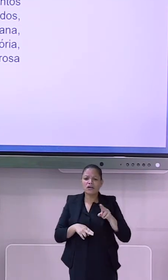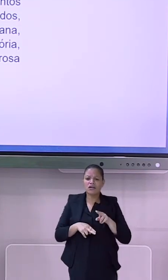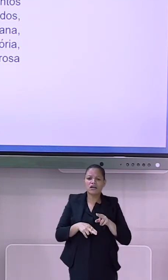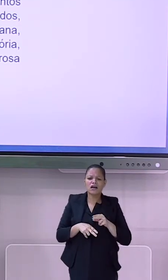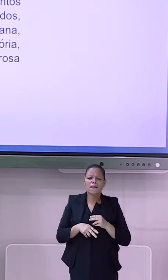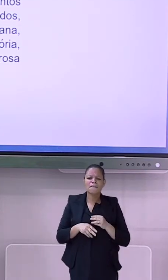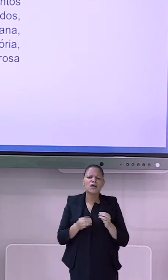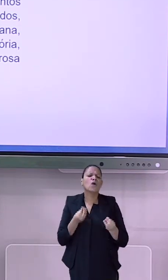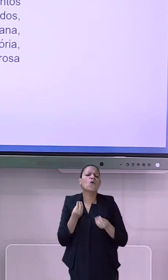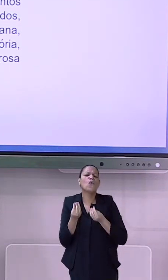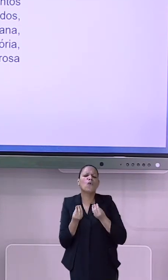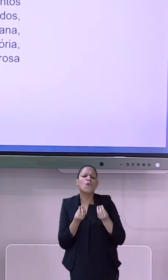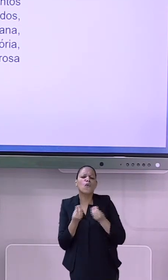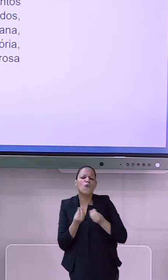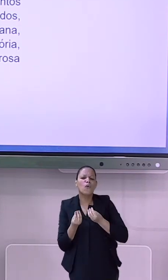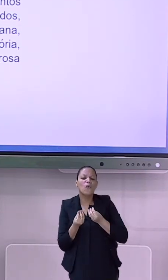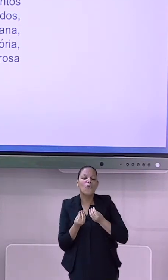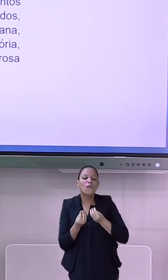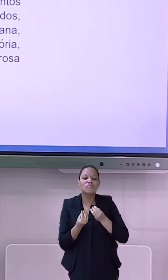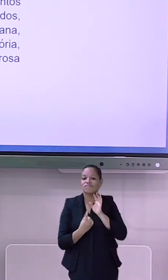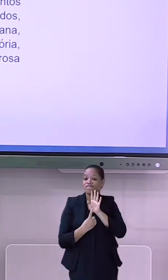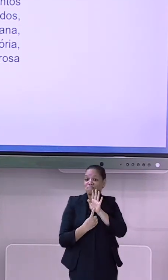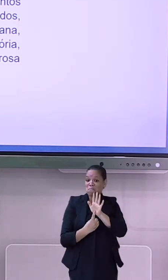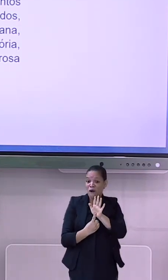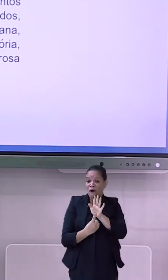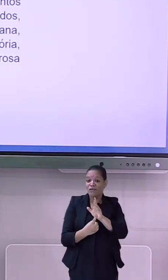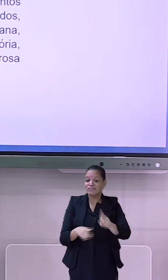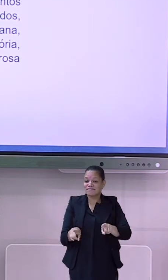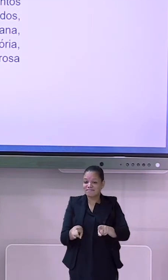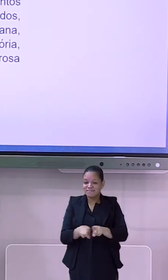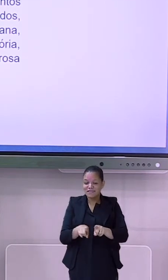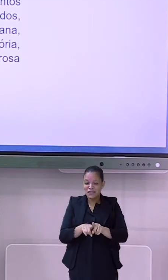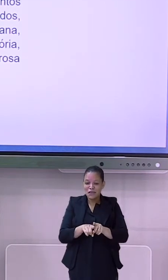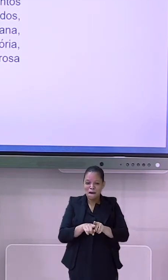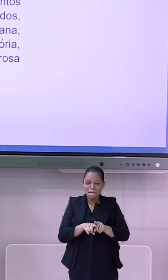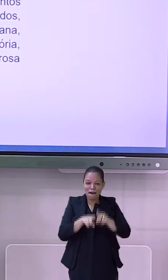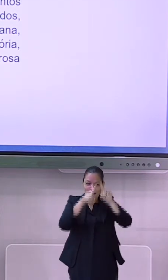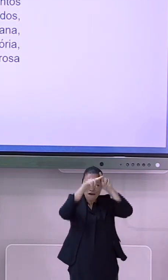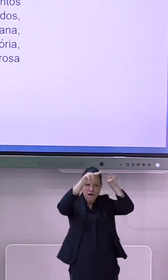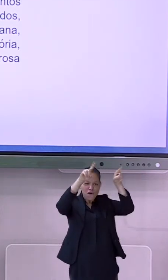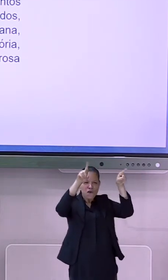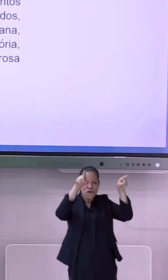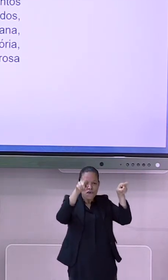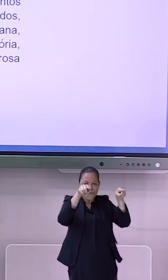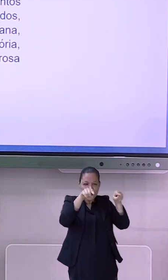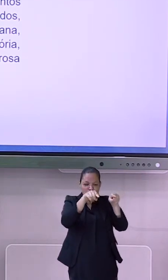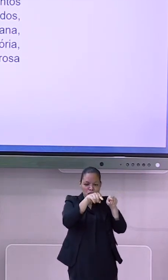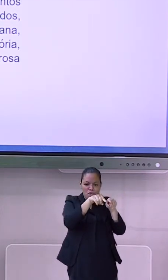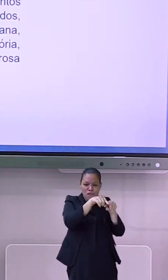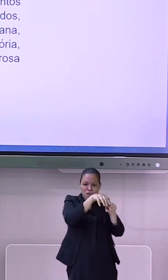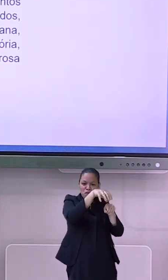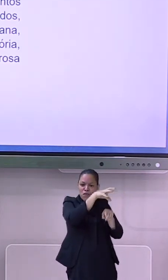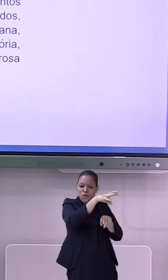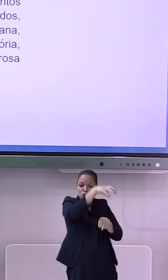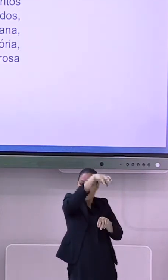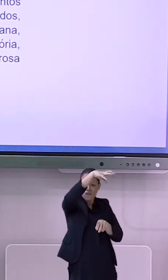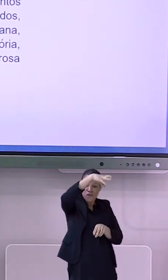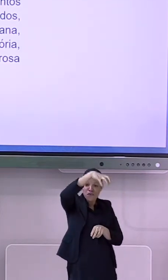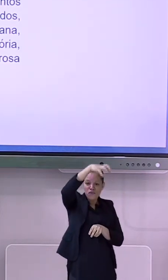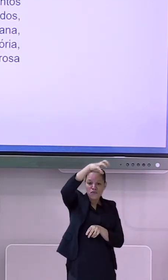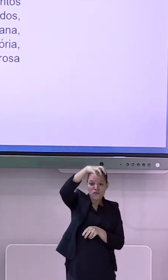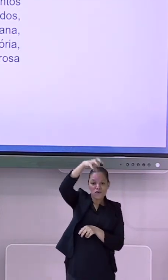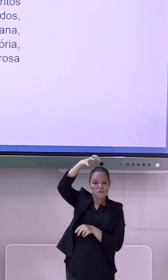balões. Você vê que os balões não têm cores assim, que exaltam, que estão pegando fogo, ou isso aqui, não. São balões